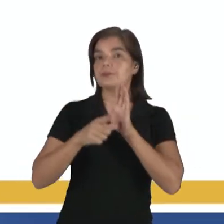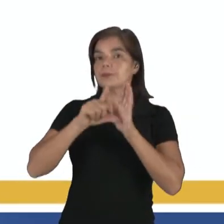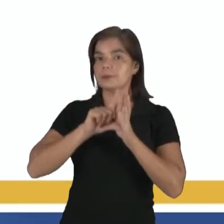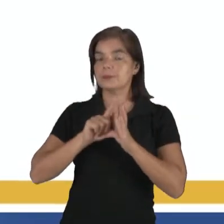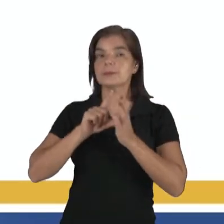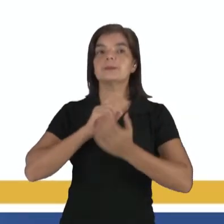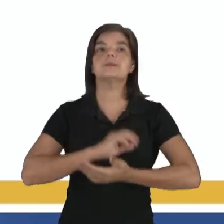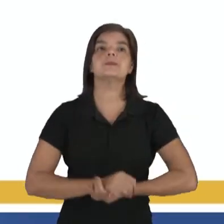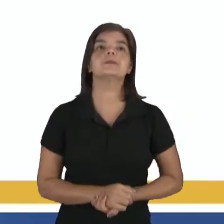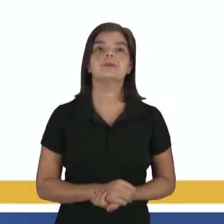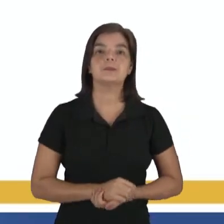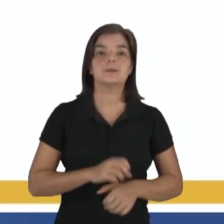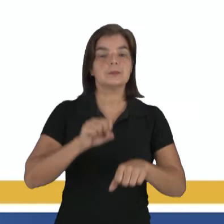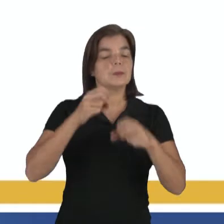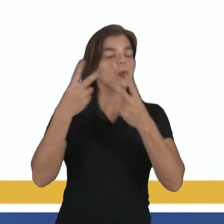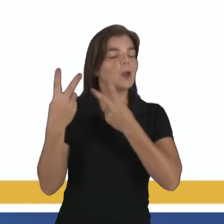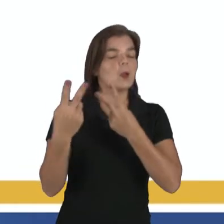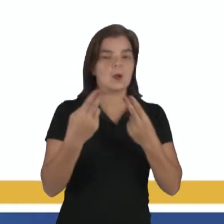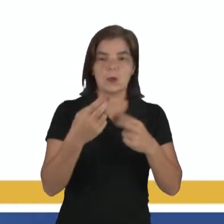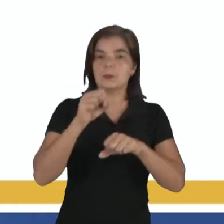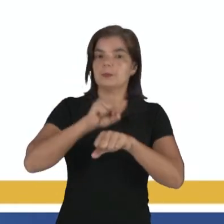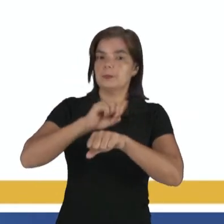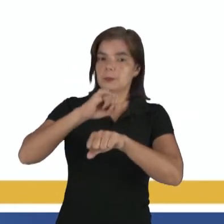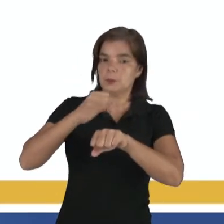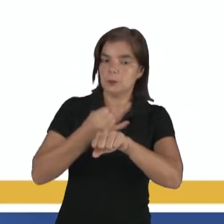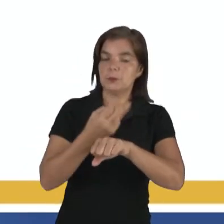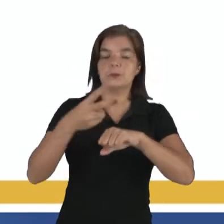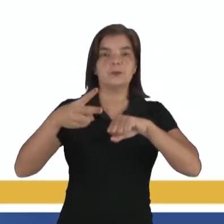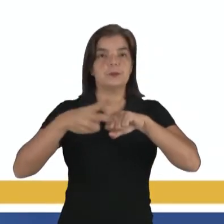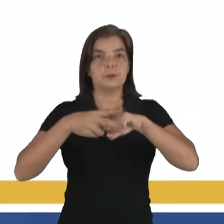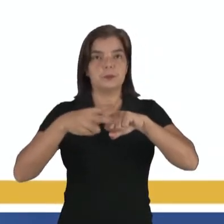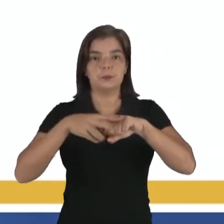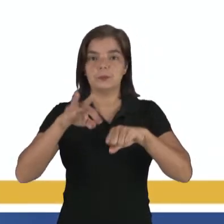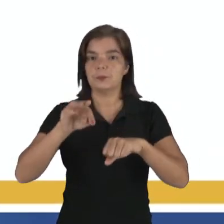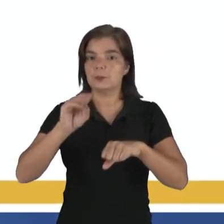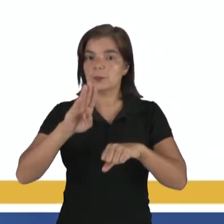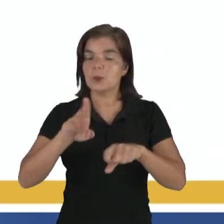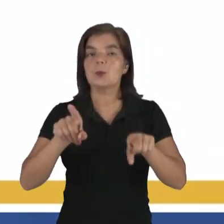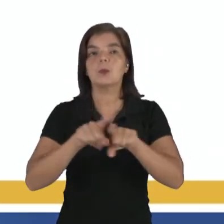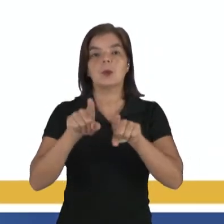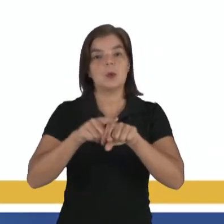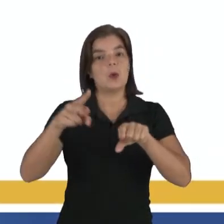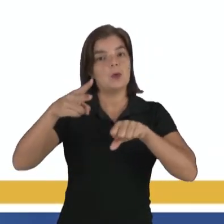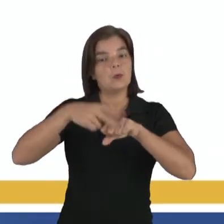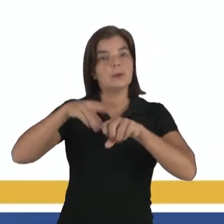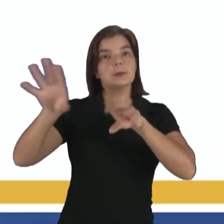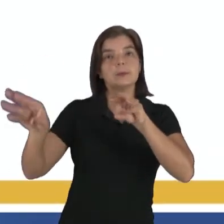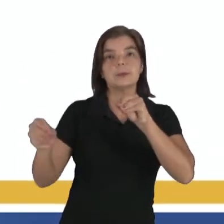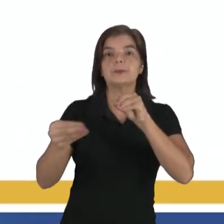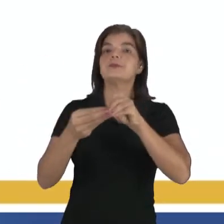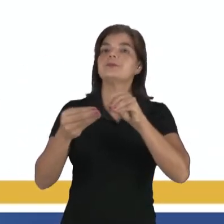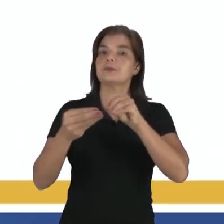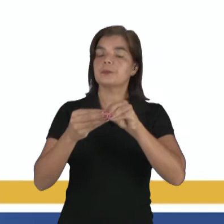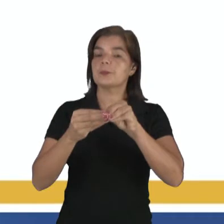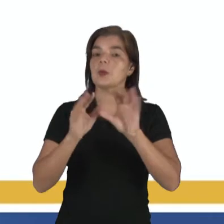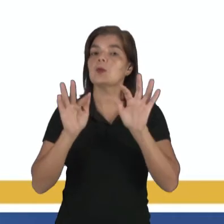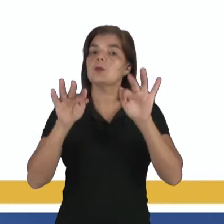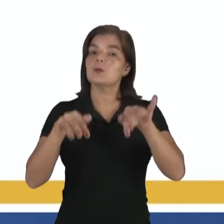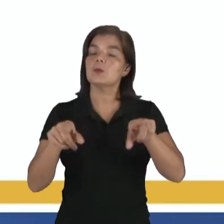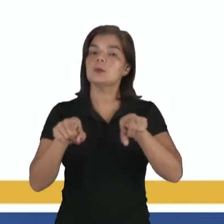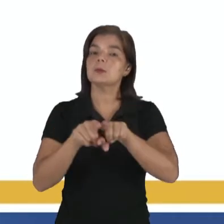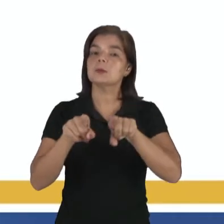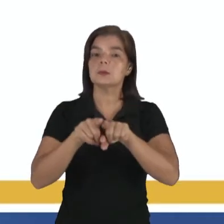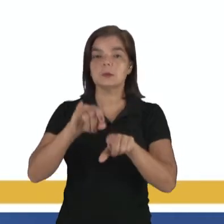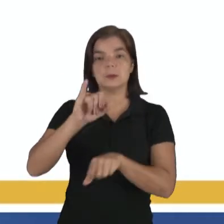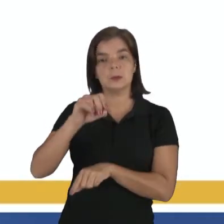estrutura que vimos no slide anterior. Então, é a mesma estrutura. O sujeito, o verbo to be, o verbo principal e o finalzinho desse verbo